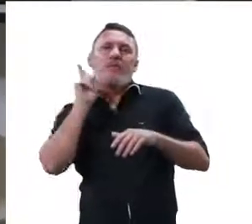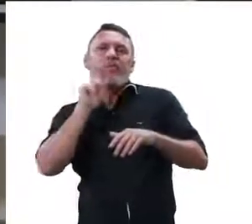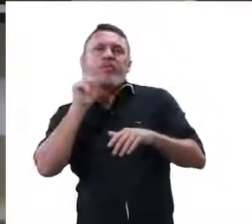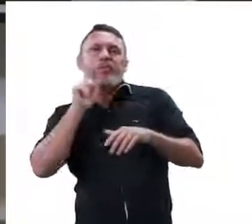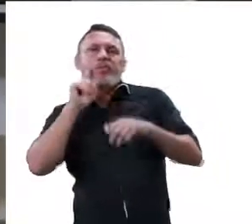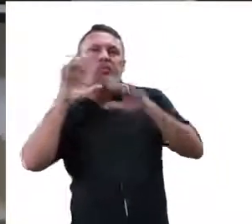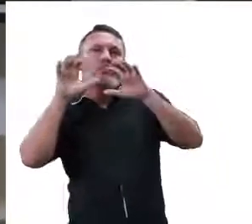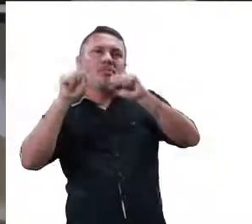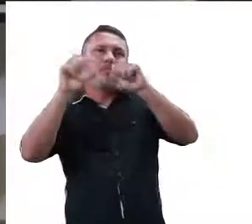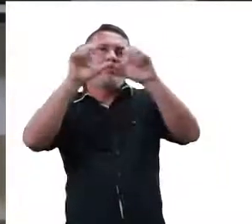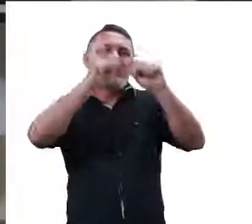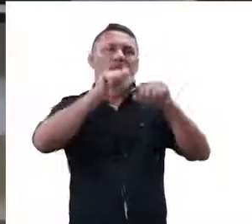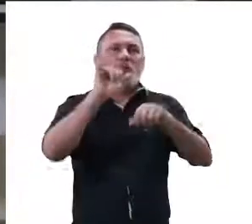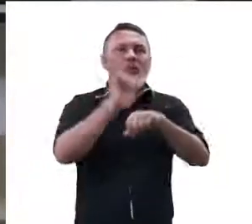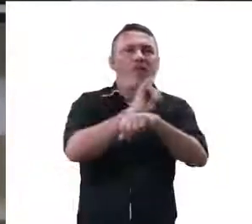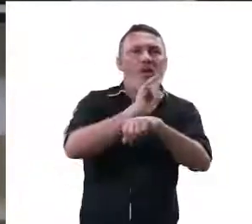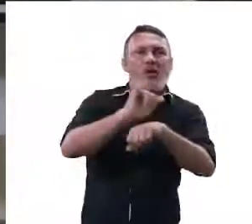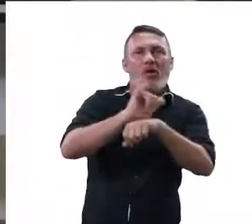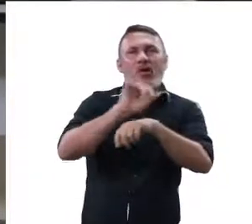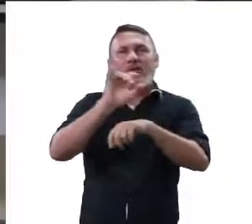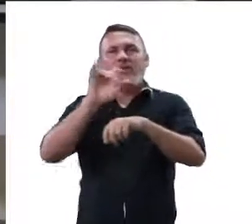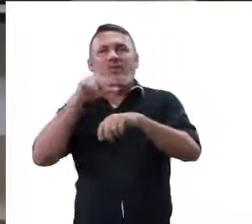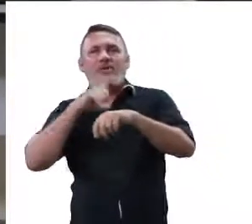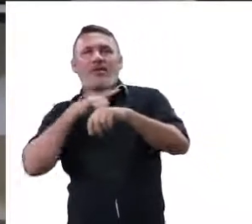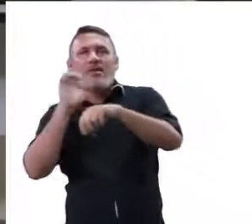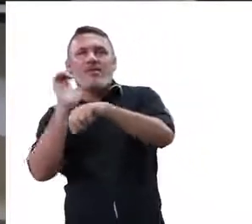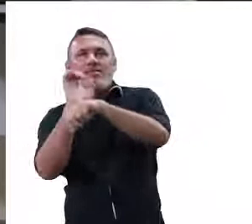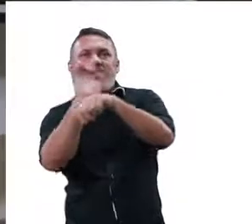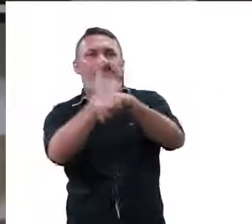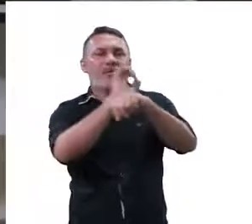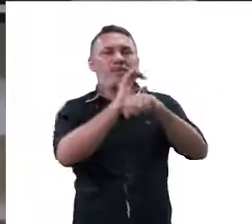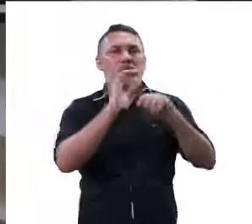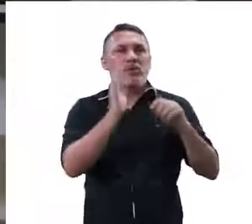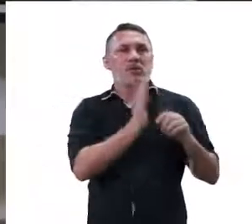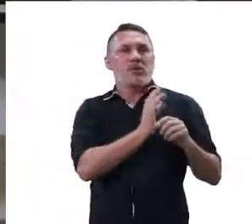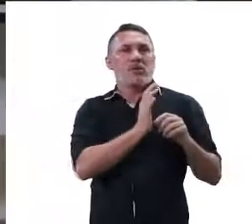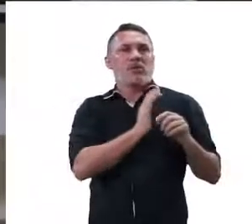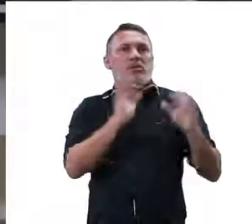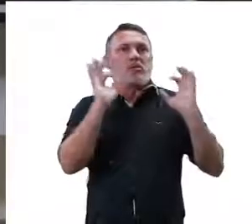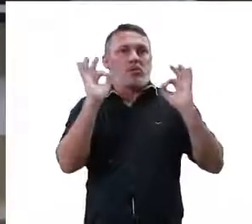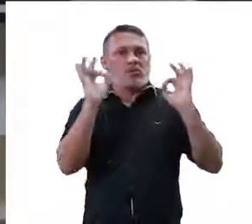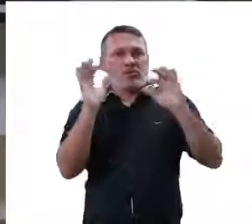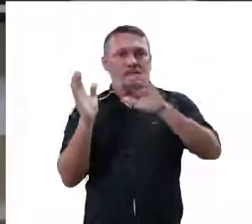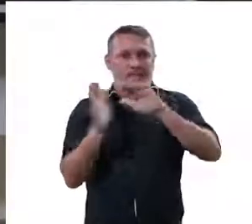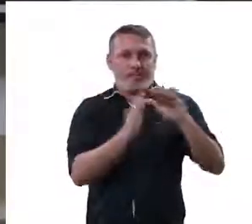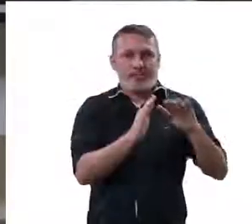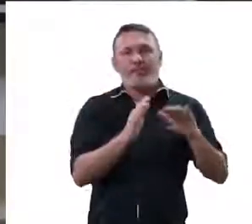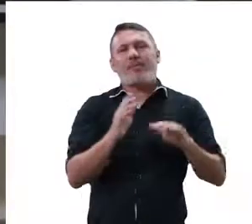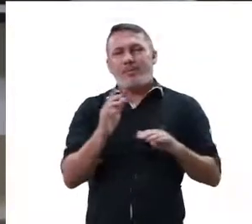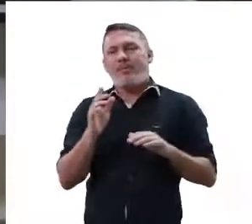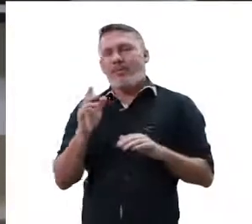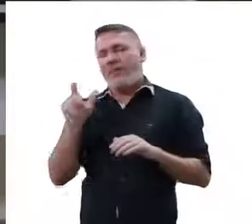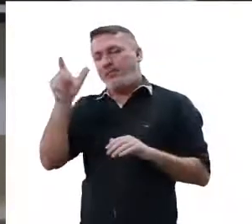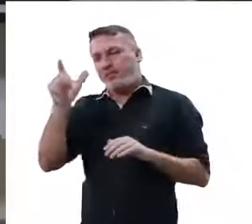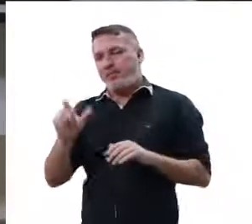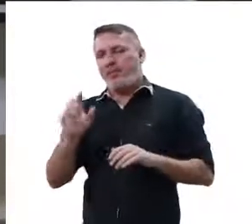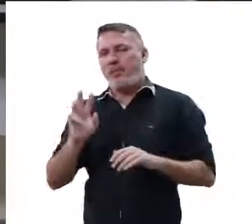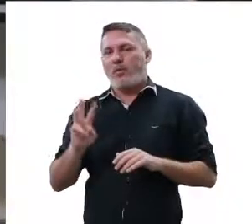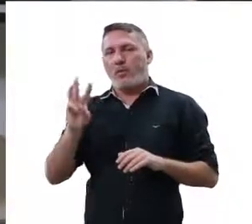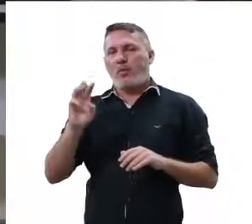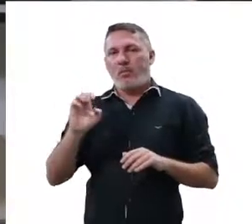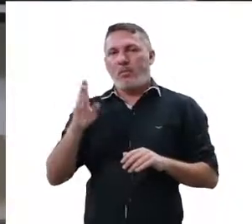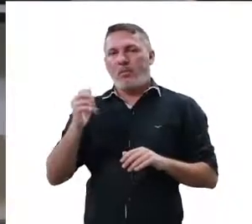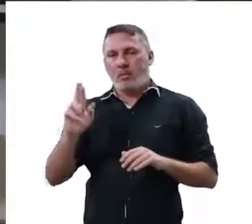13 colônias originais ali, Massachusetts, Nova York, Filadélfia, né? E a Inglaterra. Então ele vai aplicar